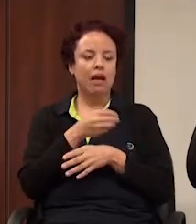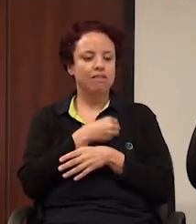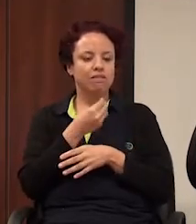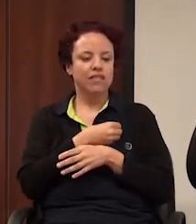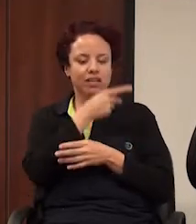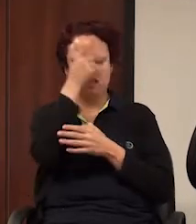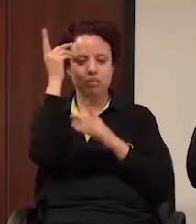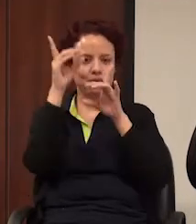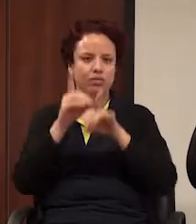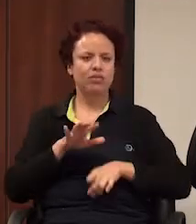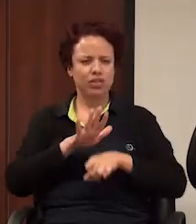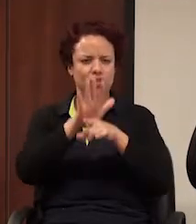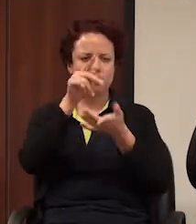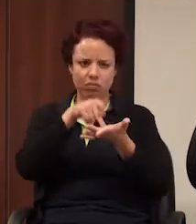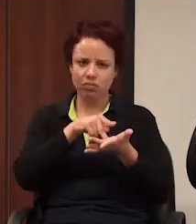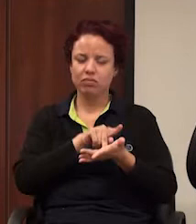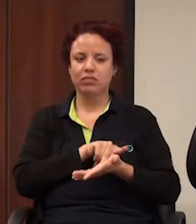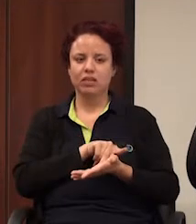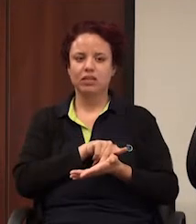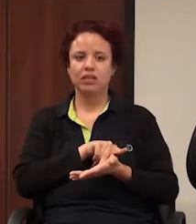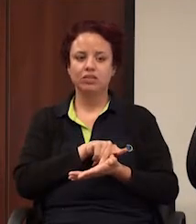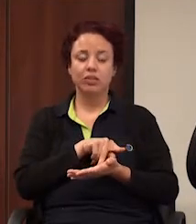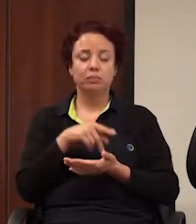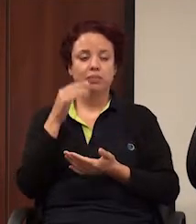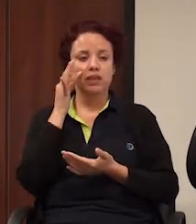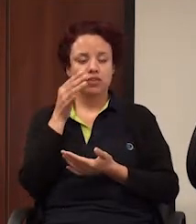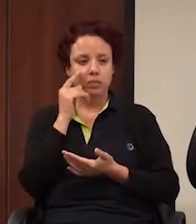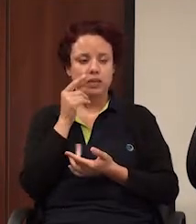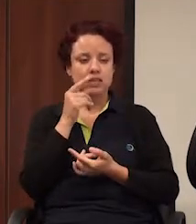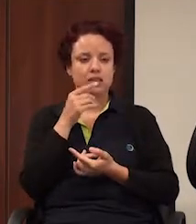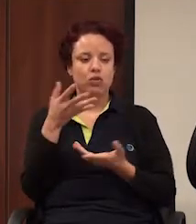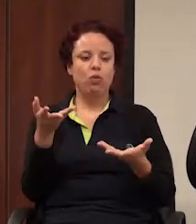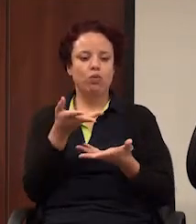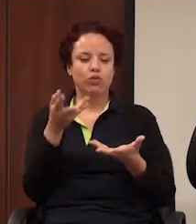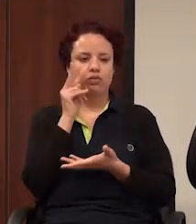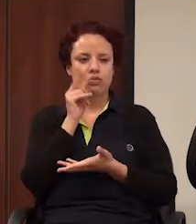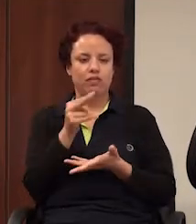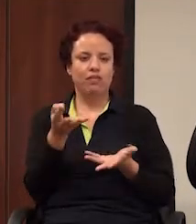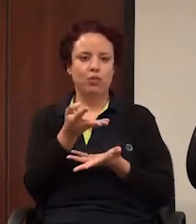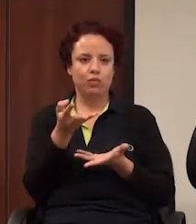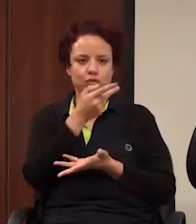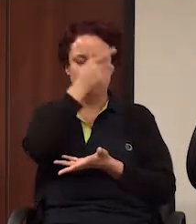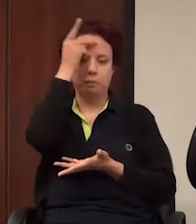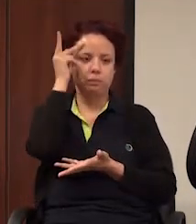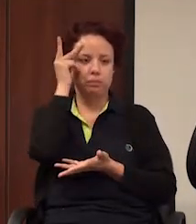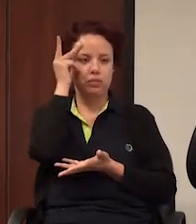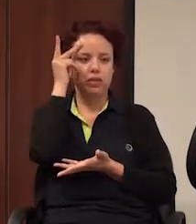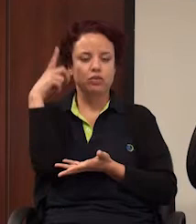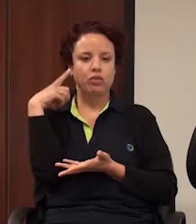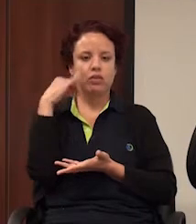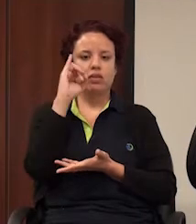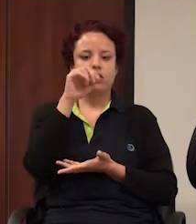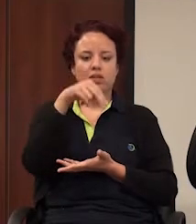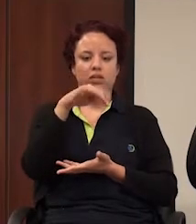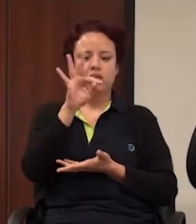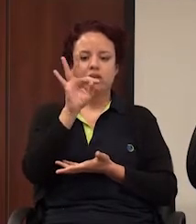dessas pessoas? Até no fenômeno de contramão, a gente observa muito hoje, né, que as pessoas que acabaram sendo interditadas